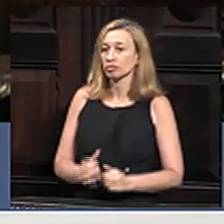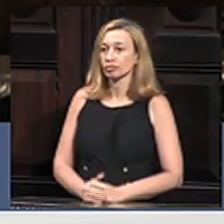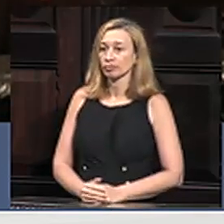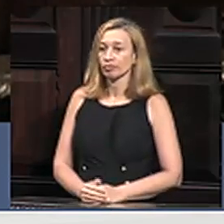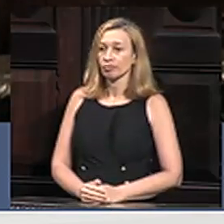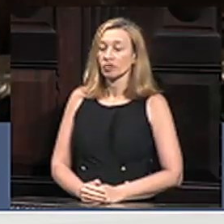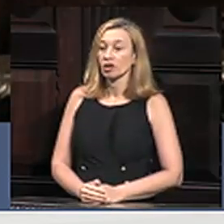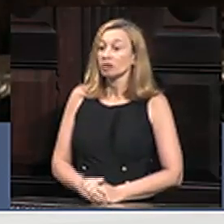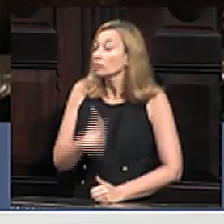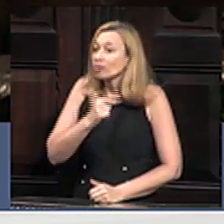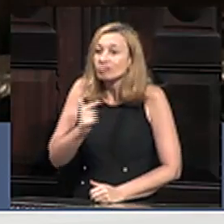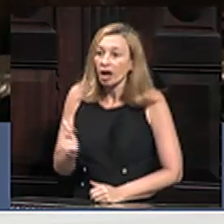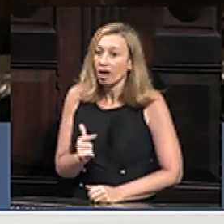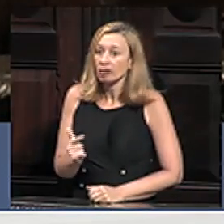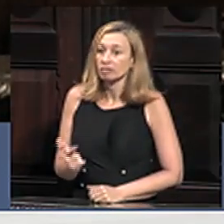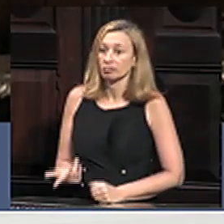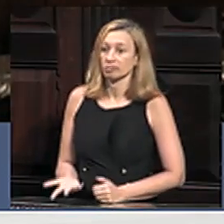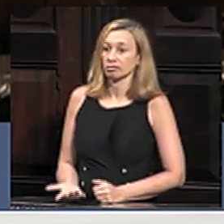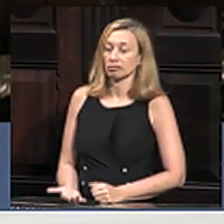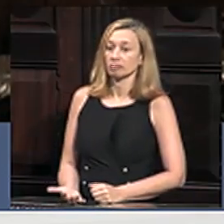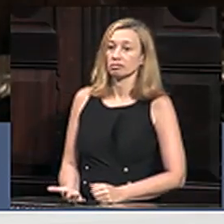figura não existe.